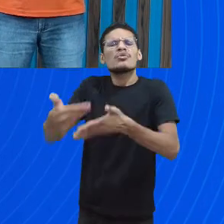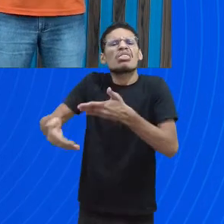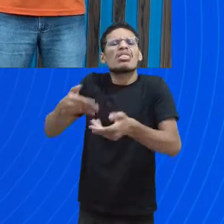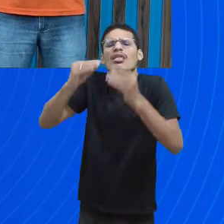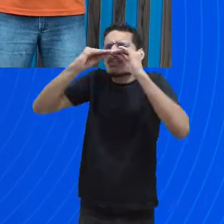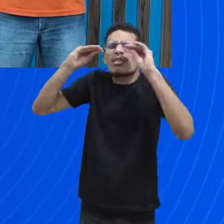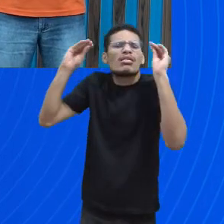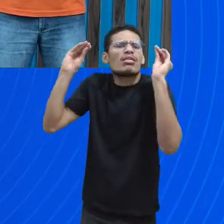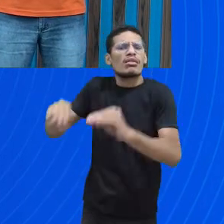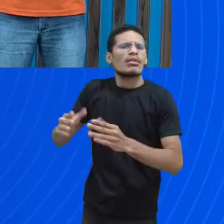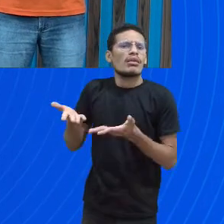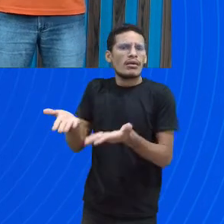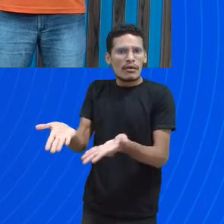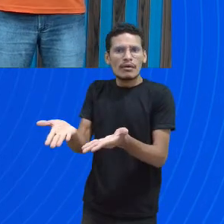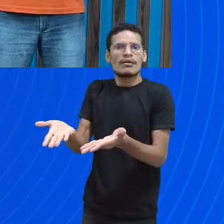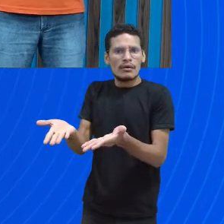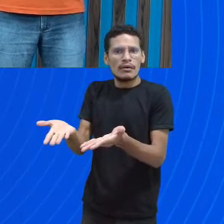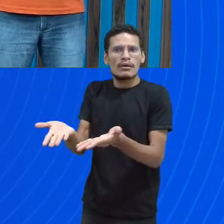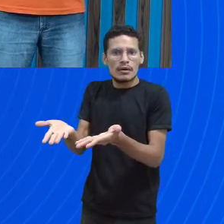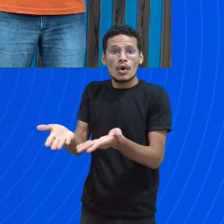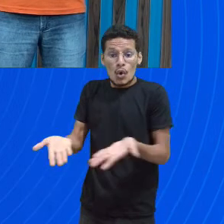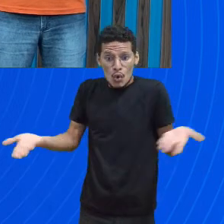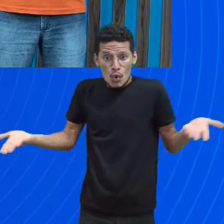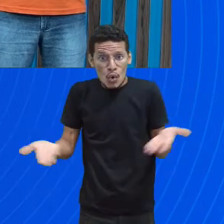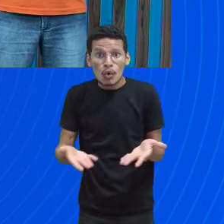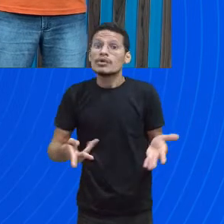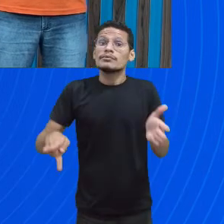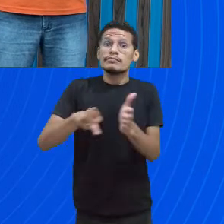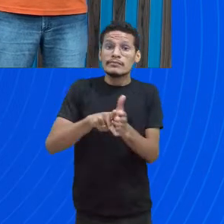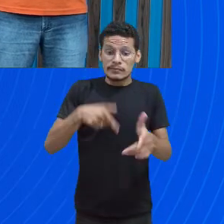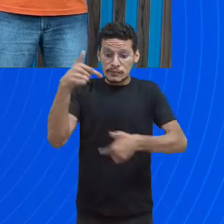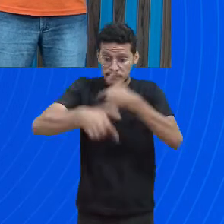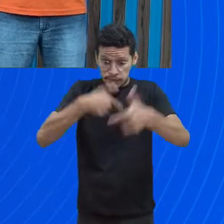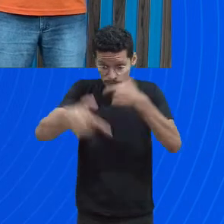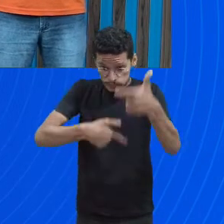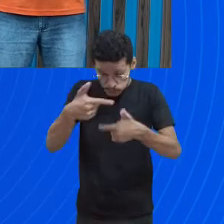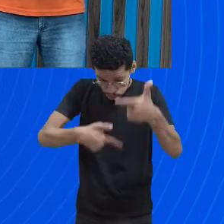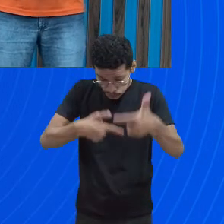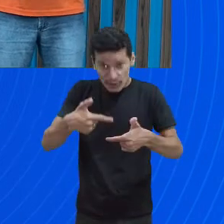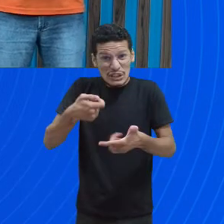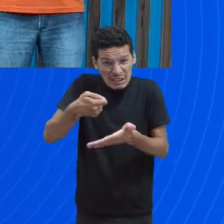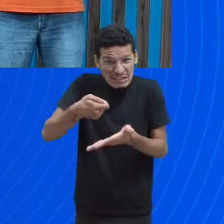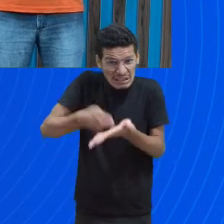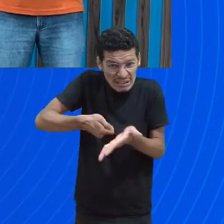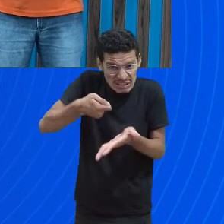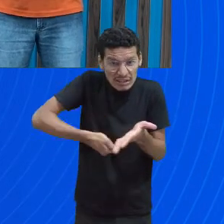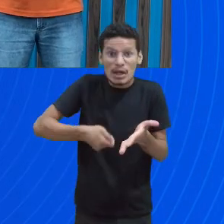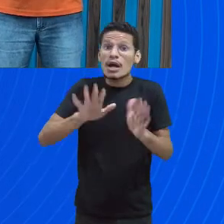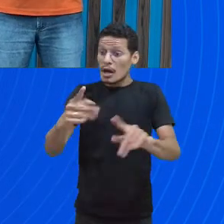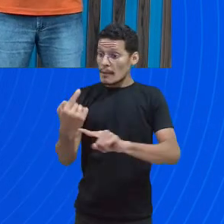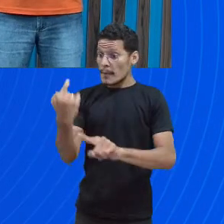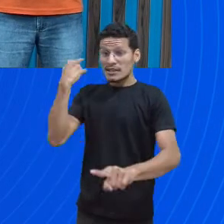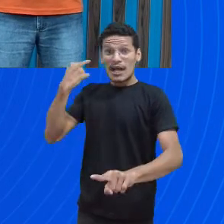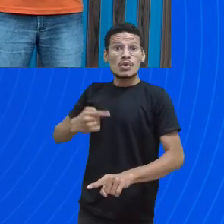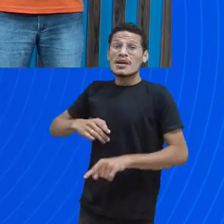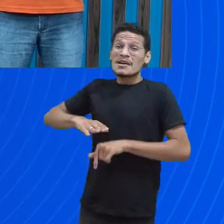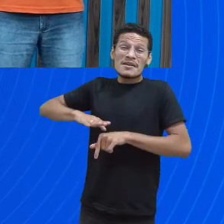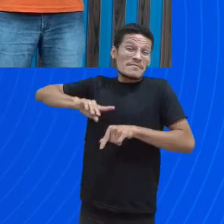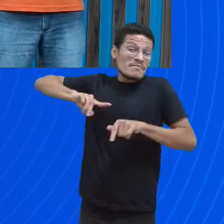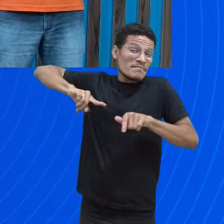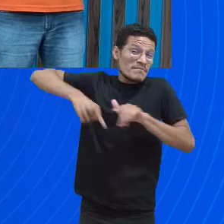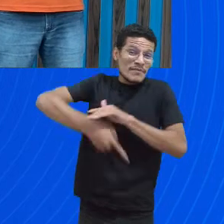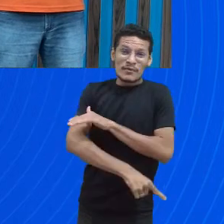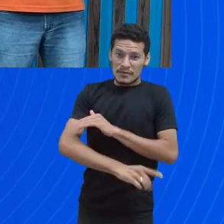jeito, o trabalhador era tratado de qualquer jeito. Se hoje as relações de trabalho são muito duras, no passado era ainda mais, muito mais.